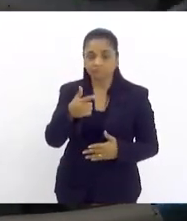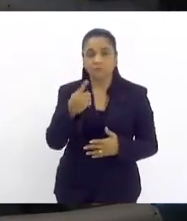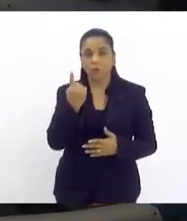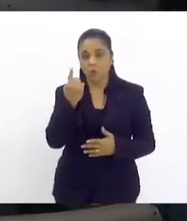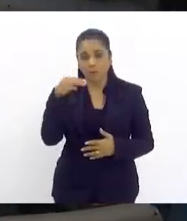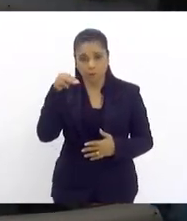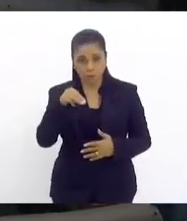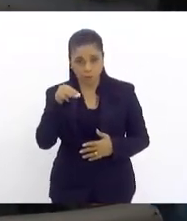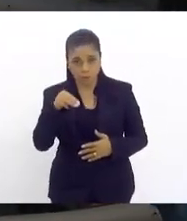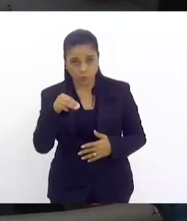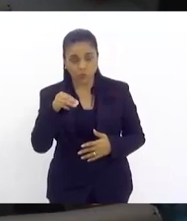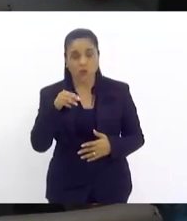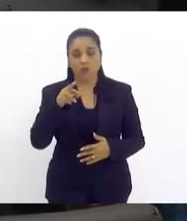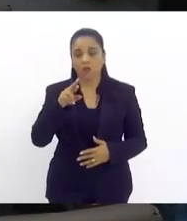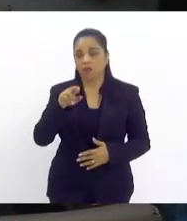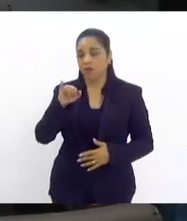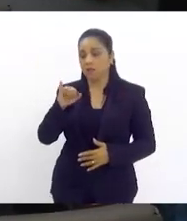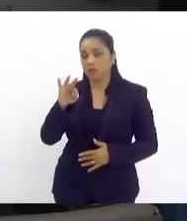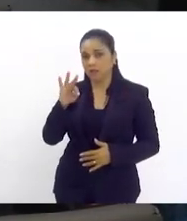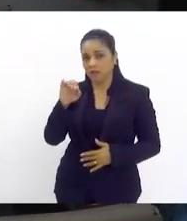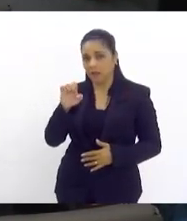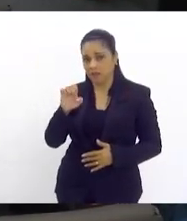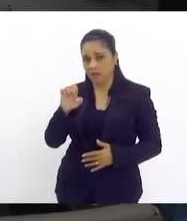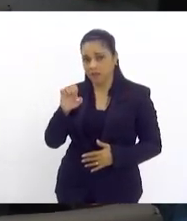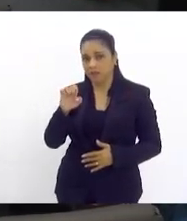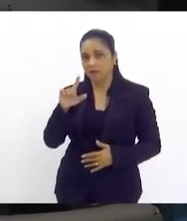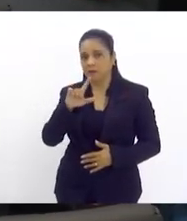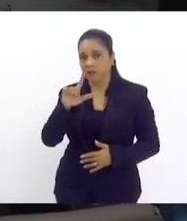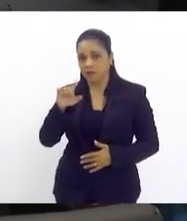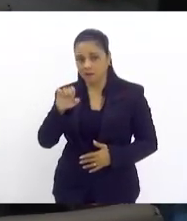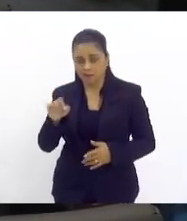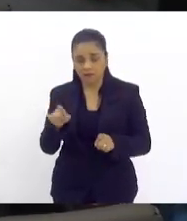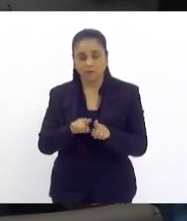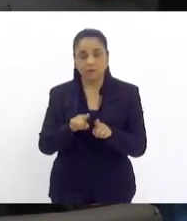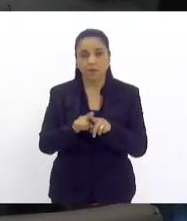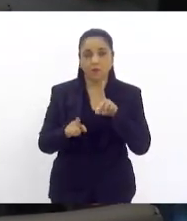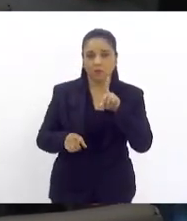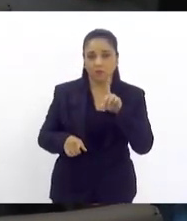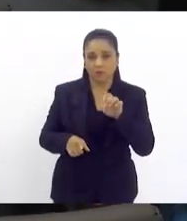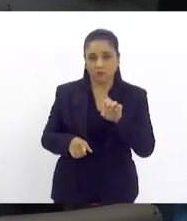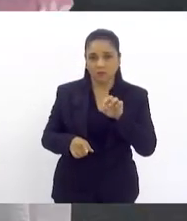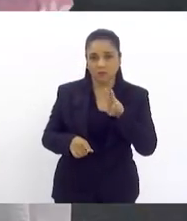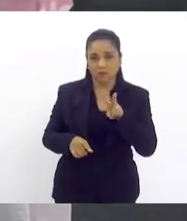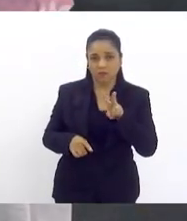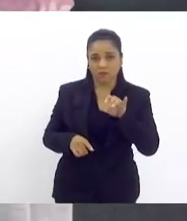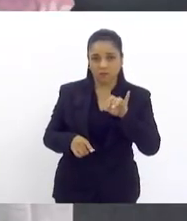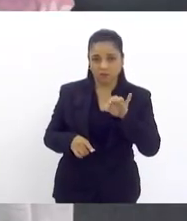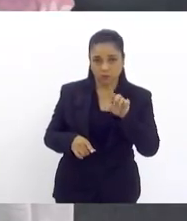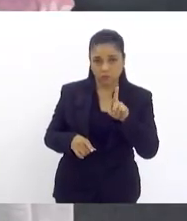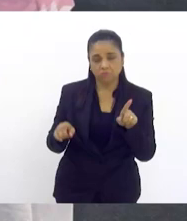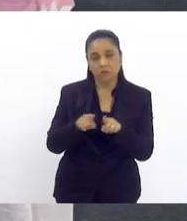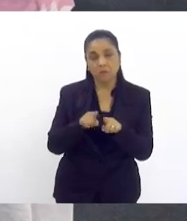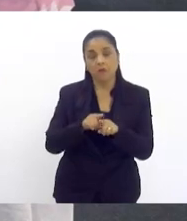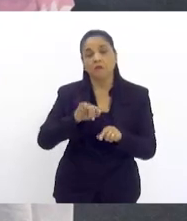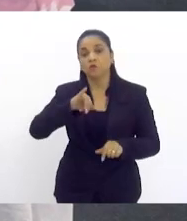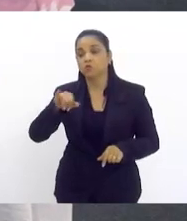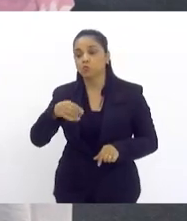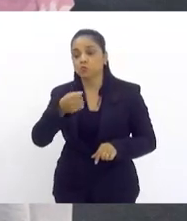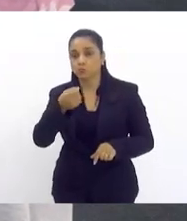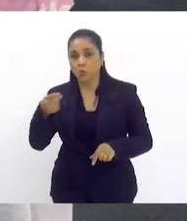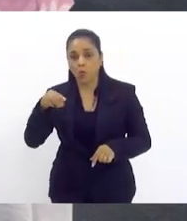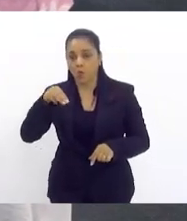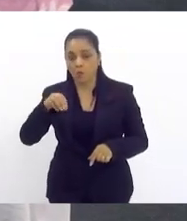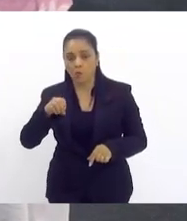de silêncio, a Rita Lee, o David Miranda, também o senhor João Moraes. João Moraes